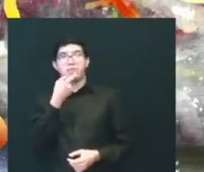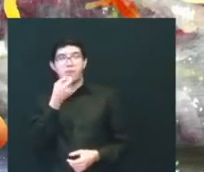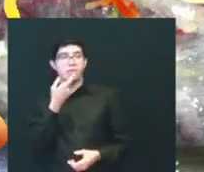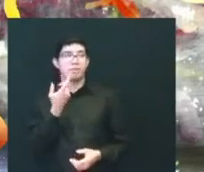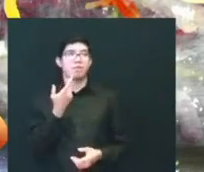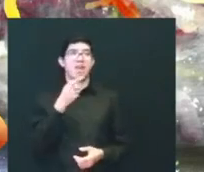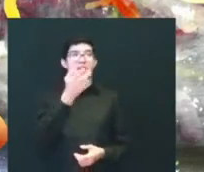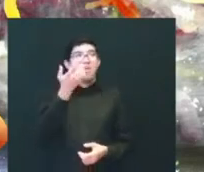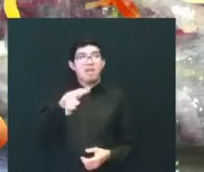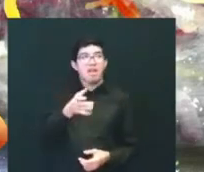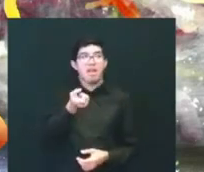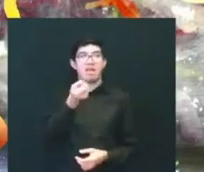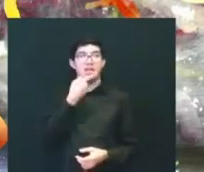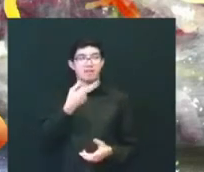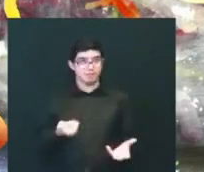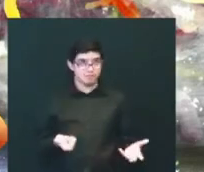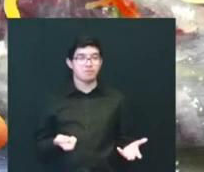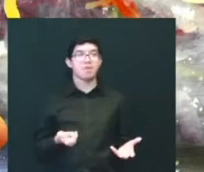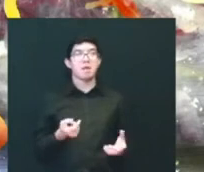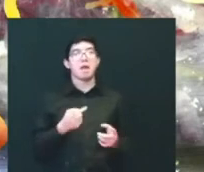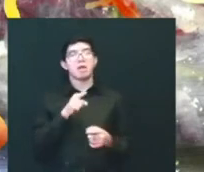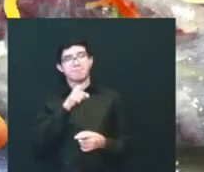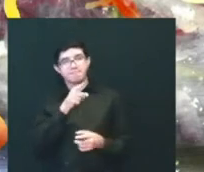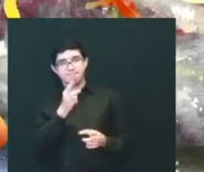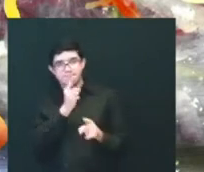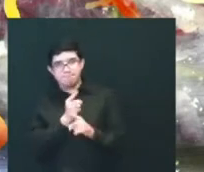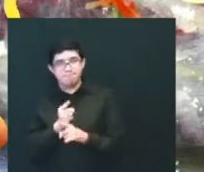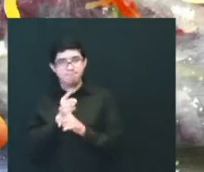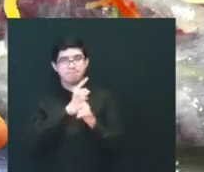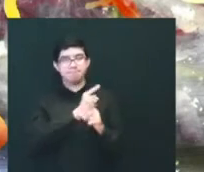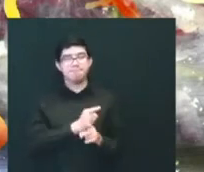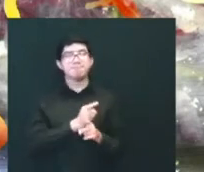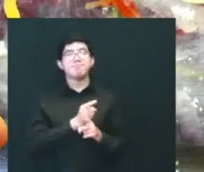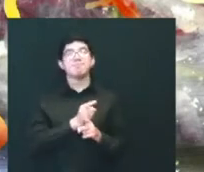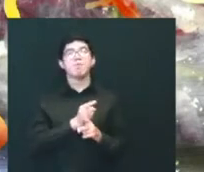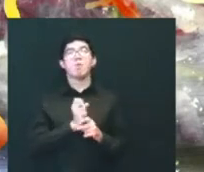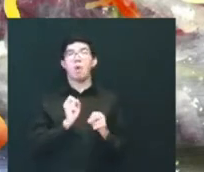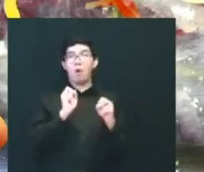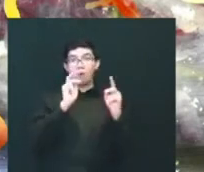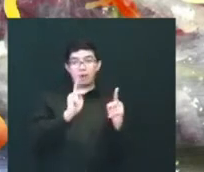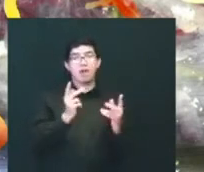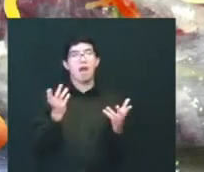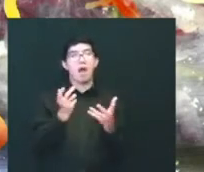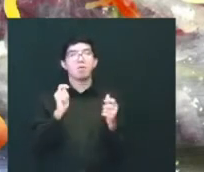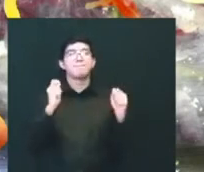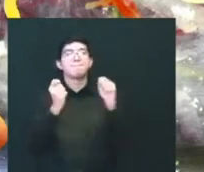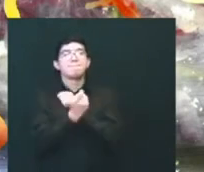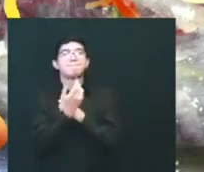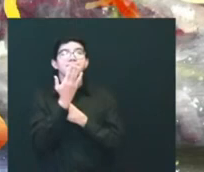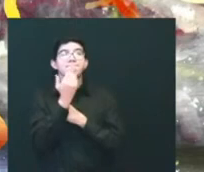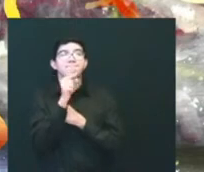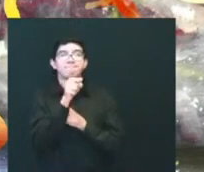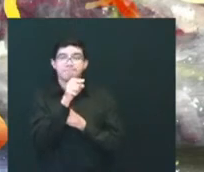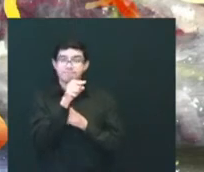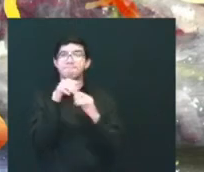suplemento, e a primeira coisa que a gente tem que fazer, identificou os sintomas, agora vamos ajustar a alimentação. E ajustar a alimentação, a gente